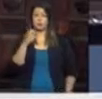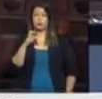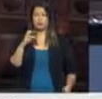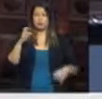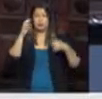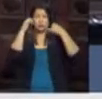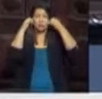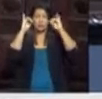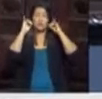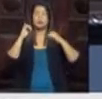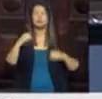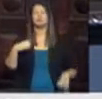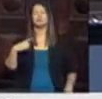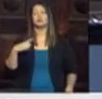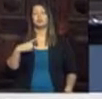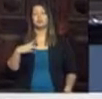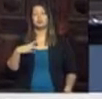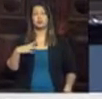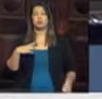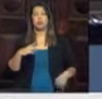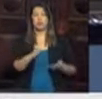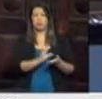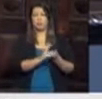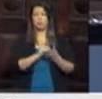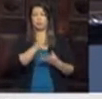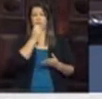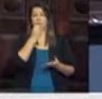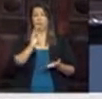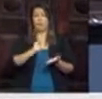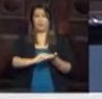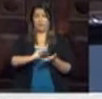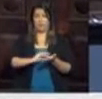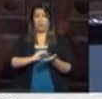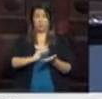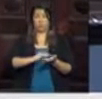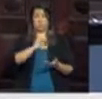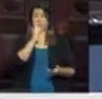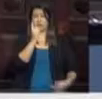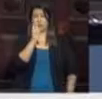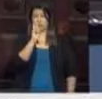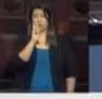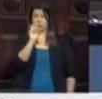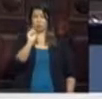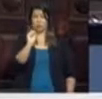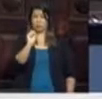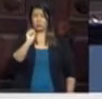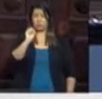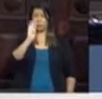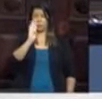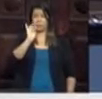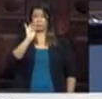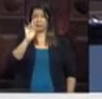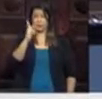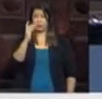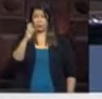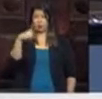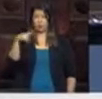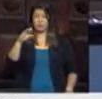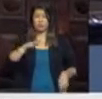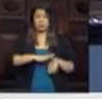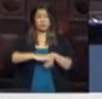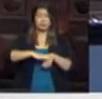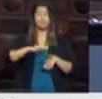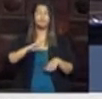renúncia efetiva, né? Porque o benefício total era 178 bilhões e renúncia efetiva em torno